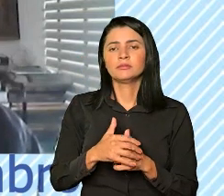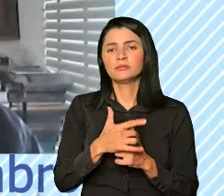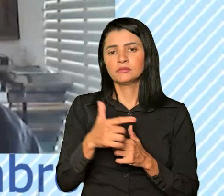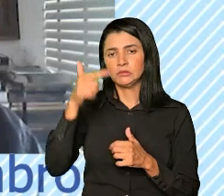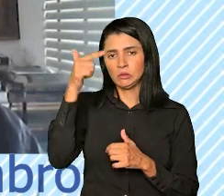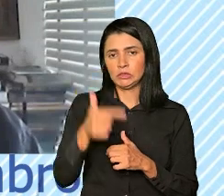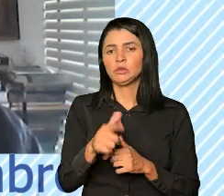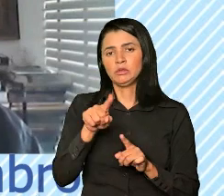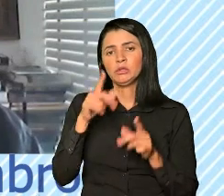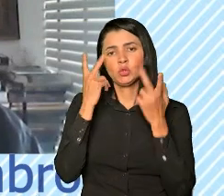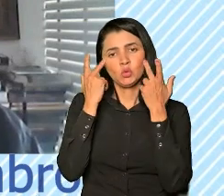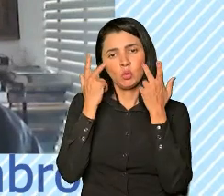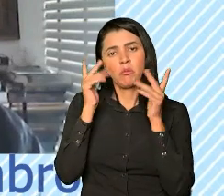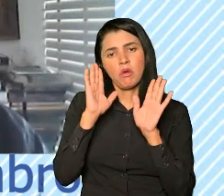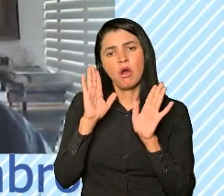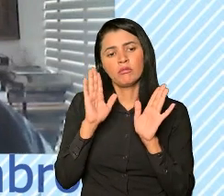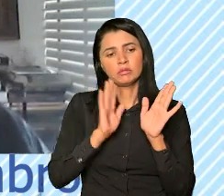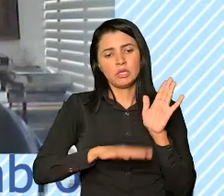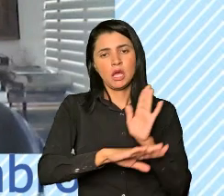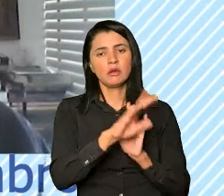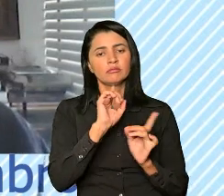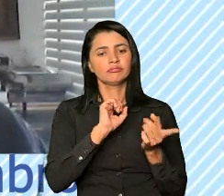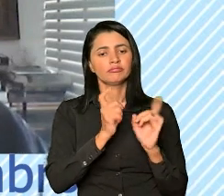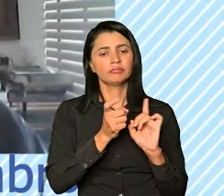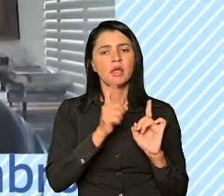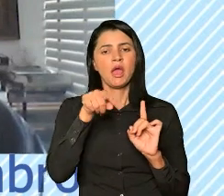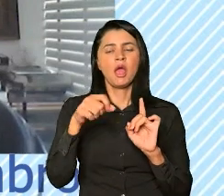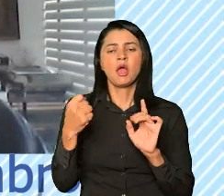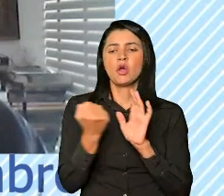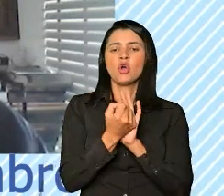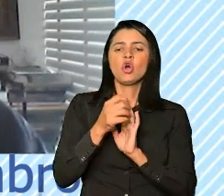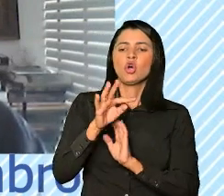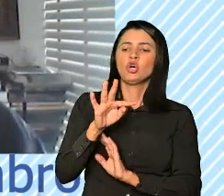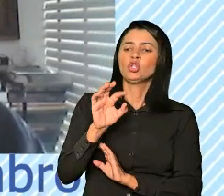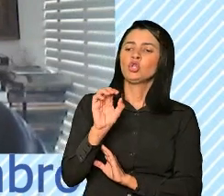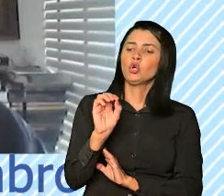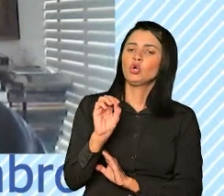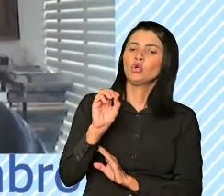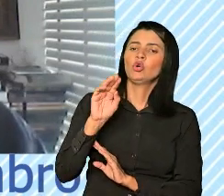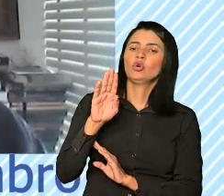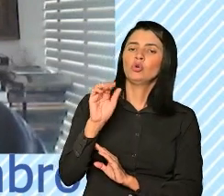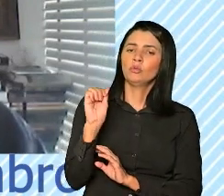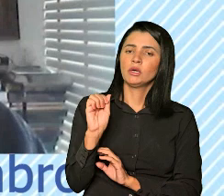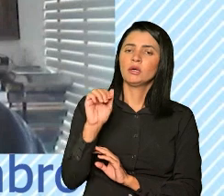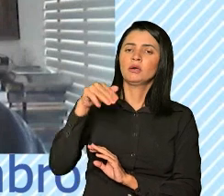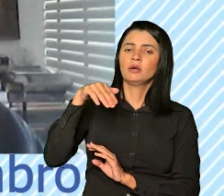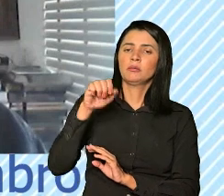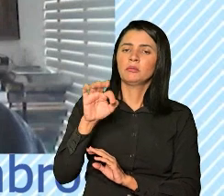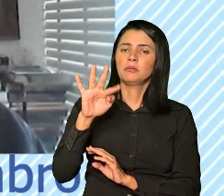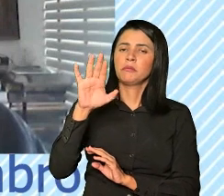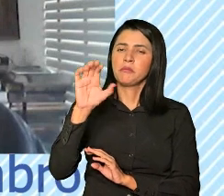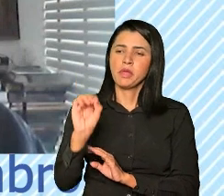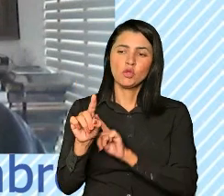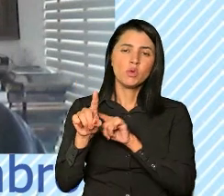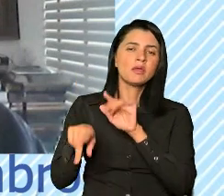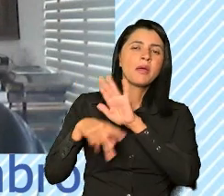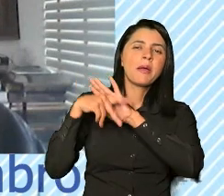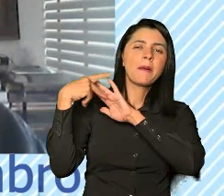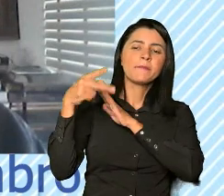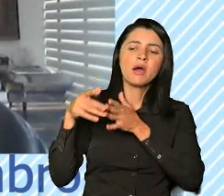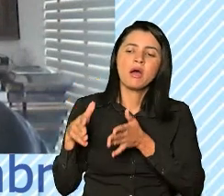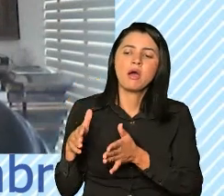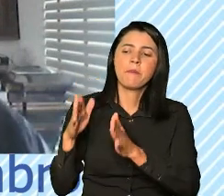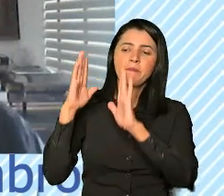bastante comum, um instrumento mais administrativo, é o tombamento, né? Então, isso é mais direcionado a prédios,